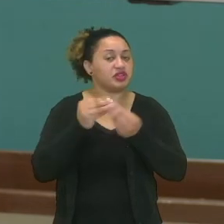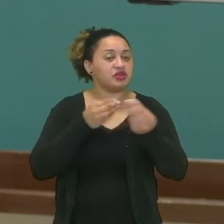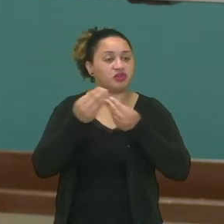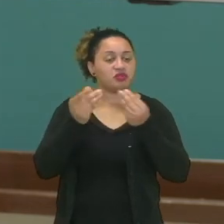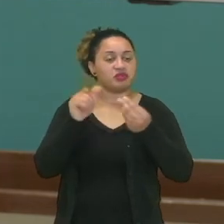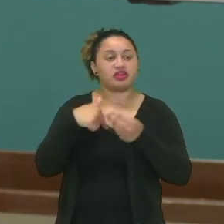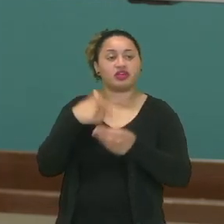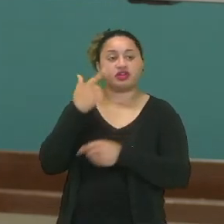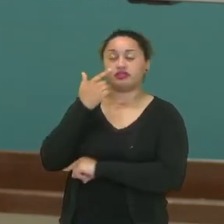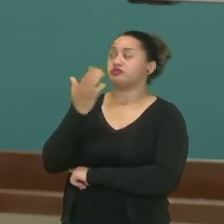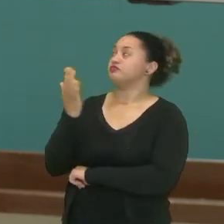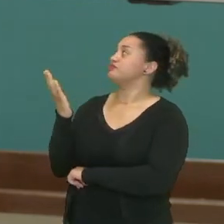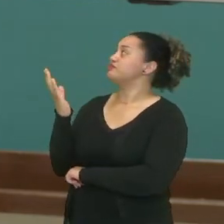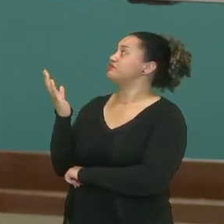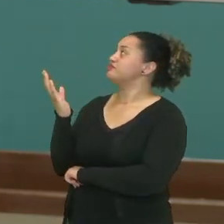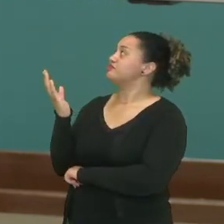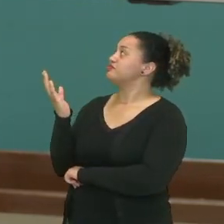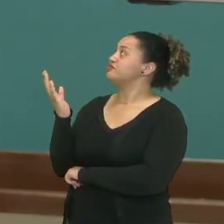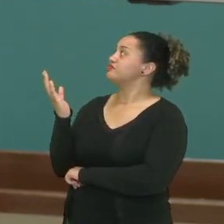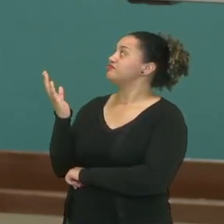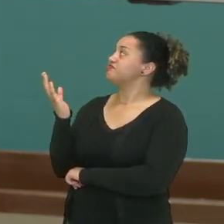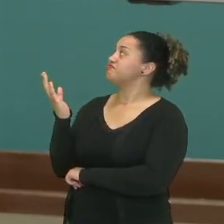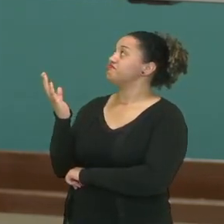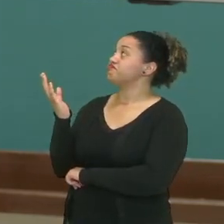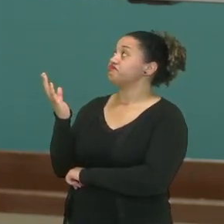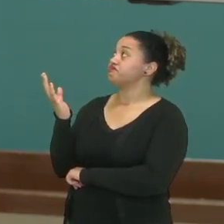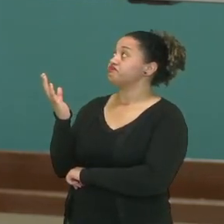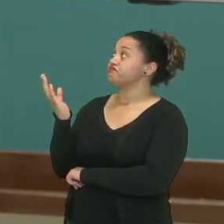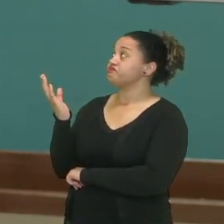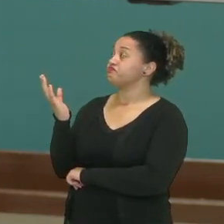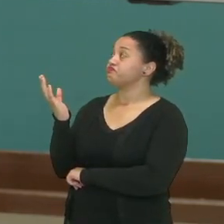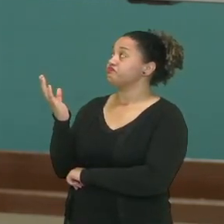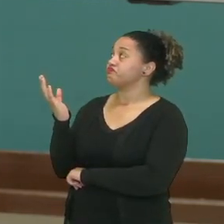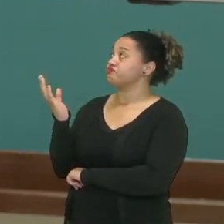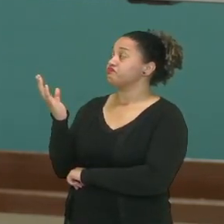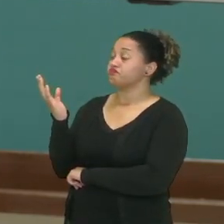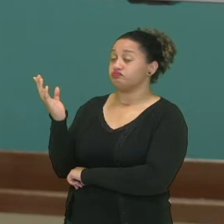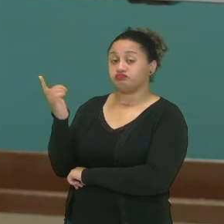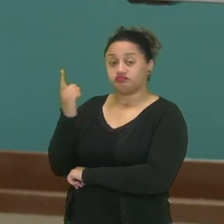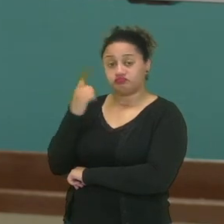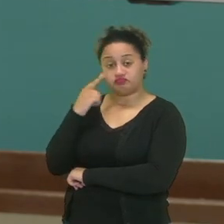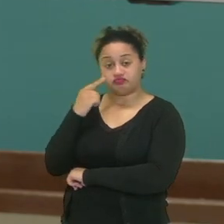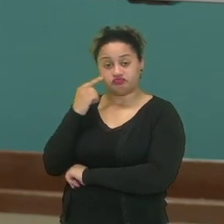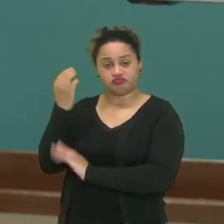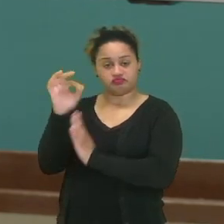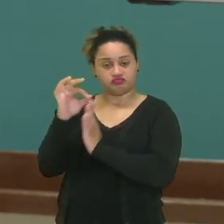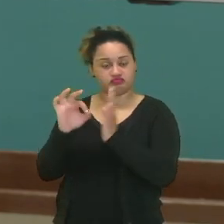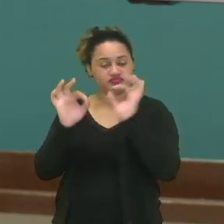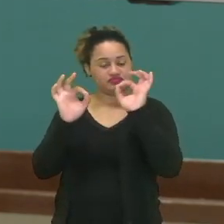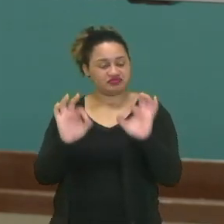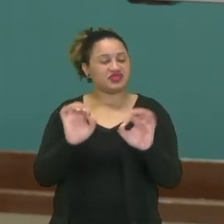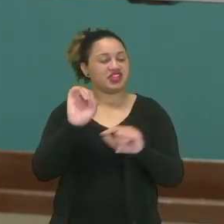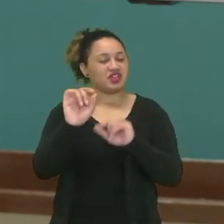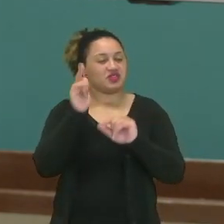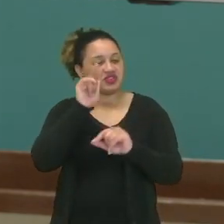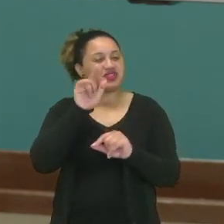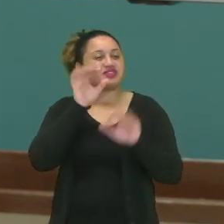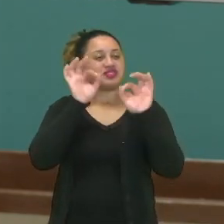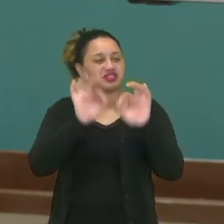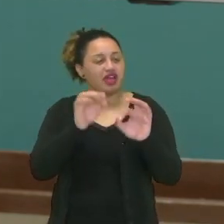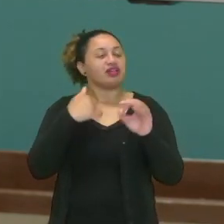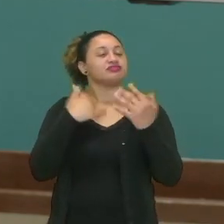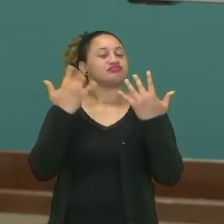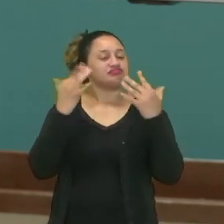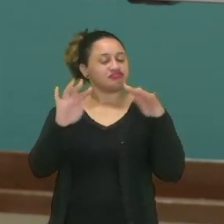o erro. Para quem acertou, parabéns e está no caminho certo aí de ser um empresário, empreendedor de